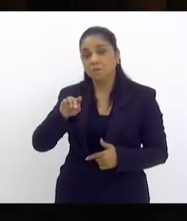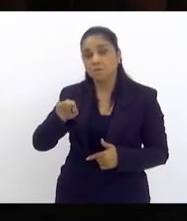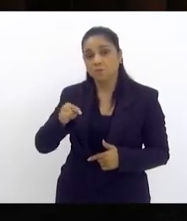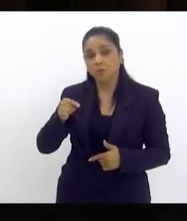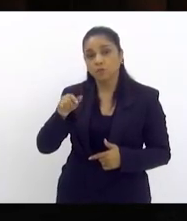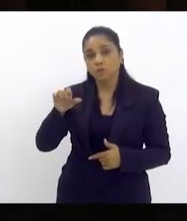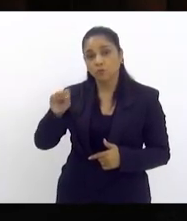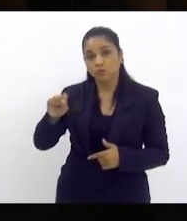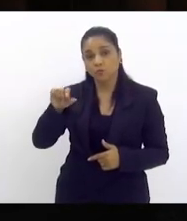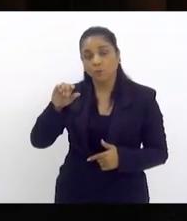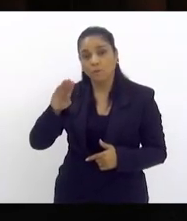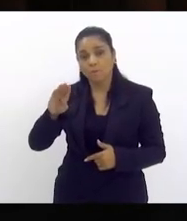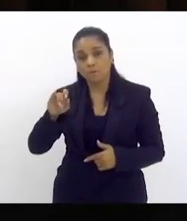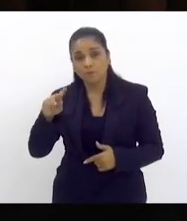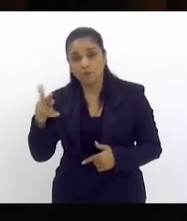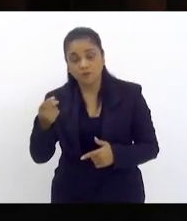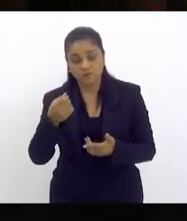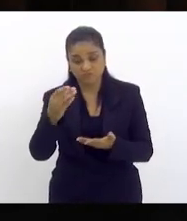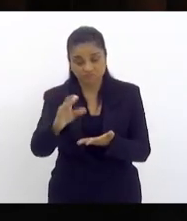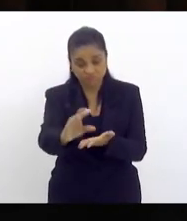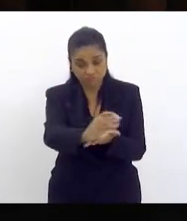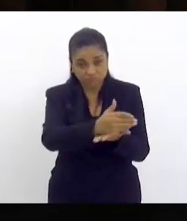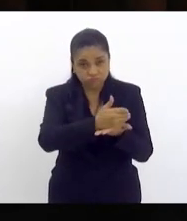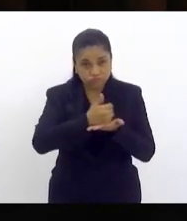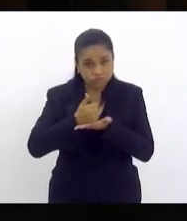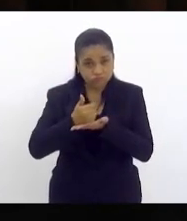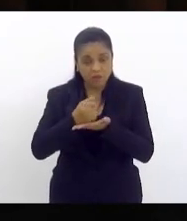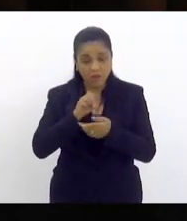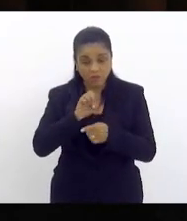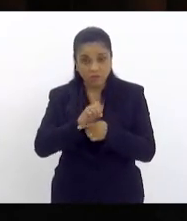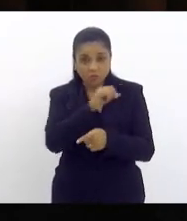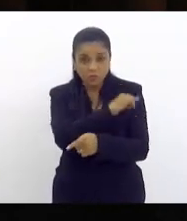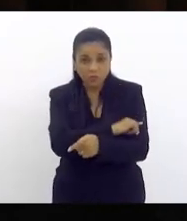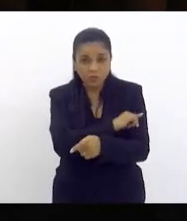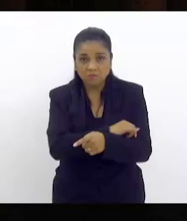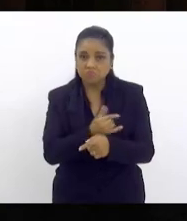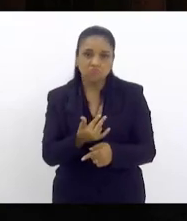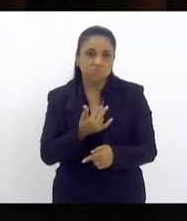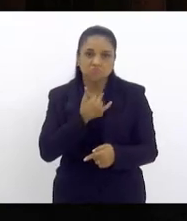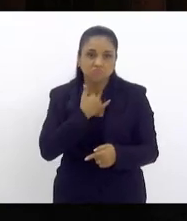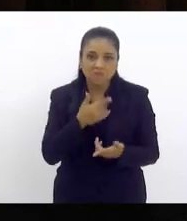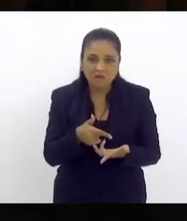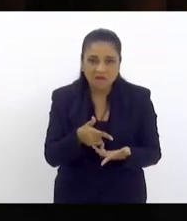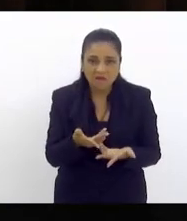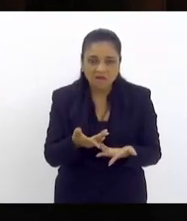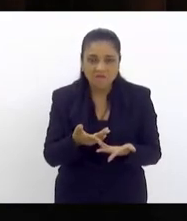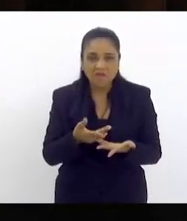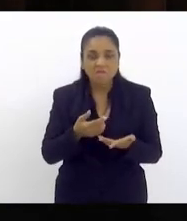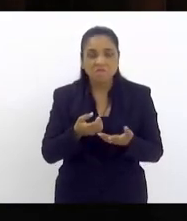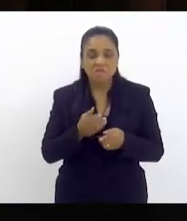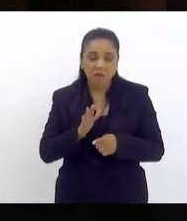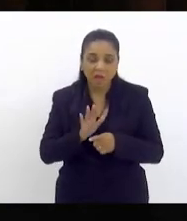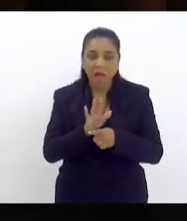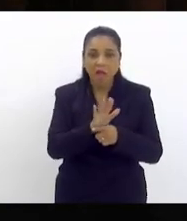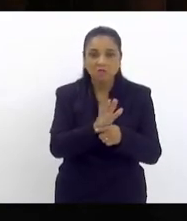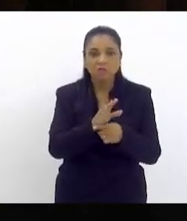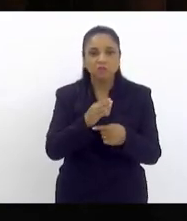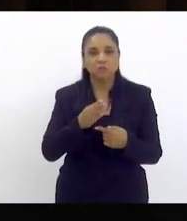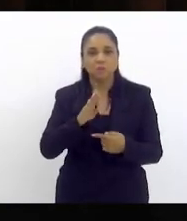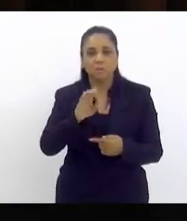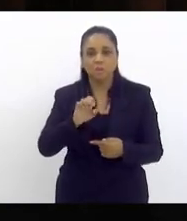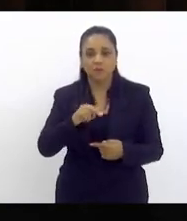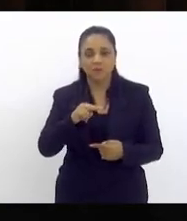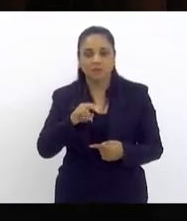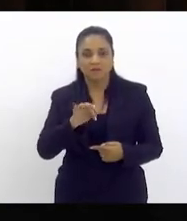Rio de Janeiro deixará de arrecadar porque deu benefícios fiscais e que não compromete